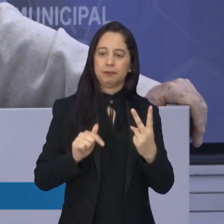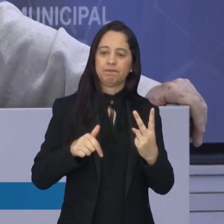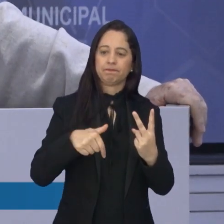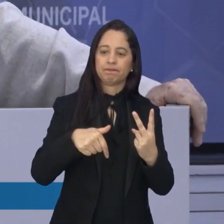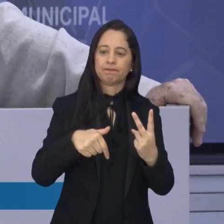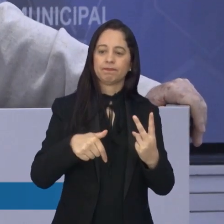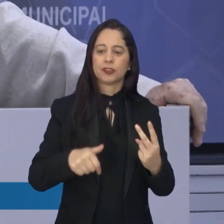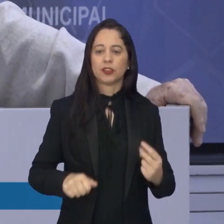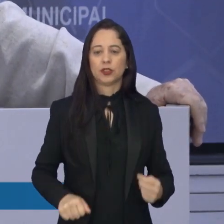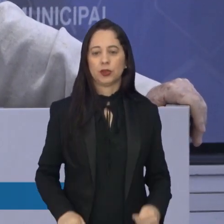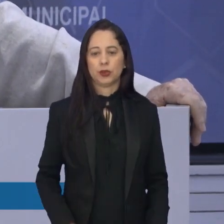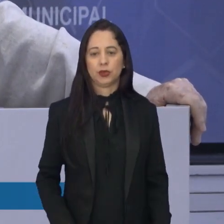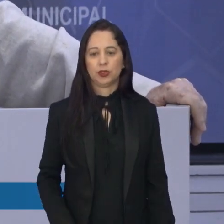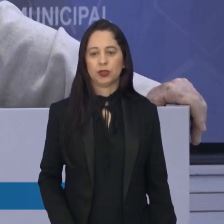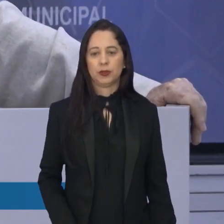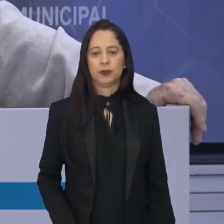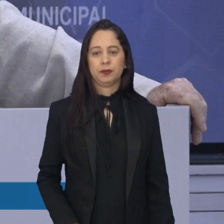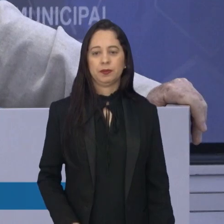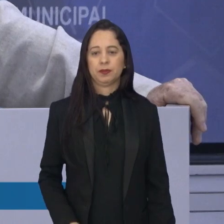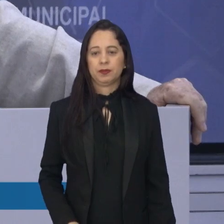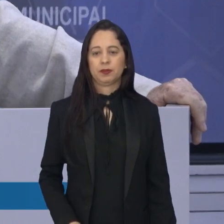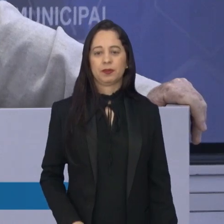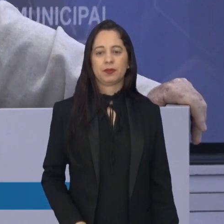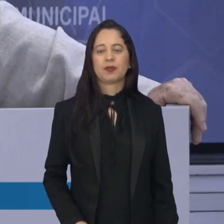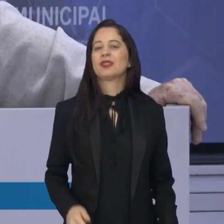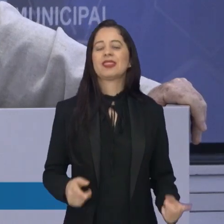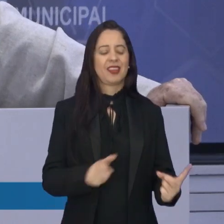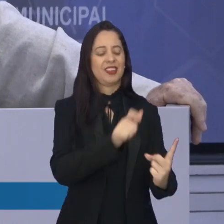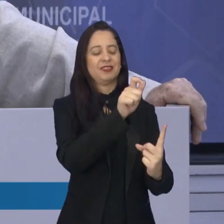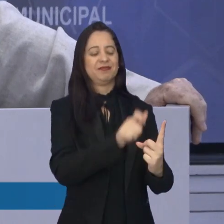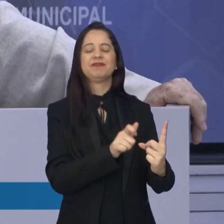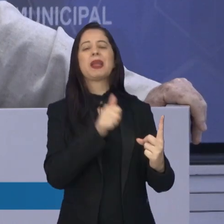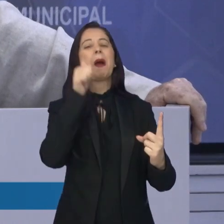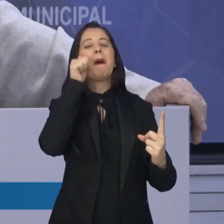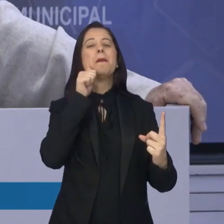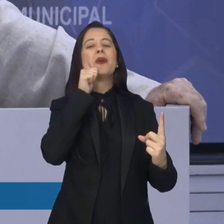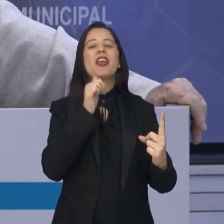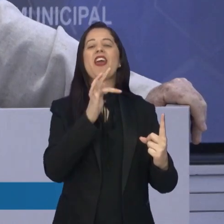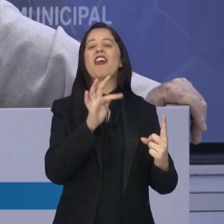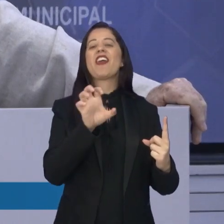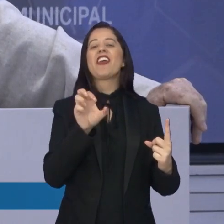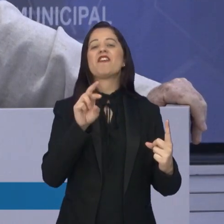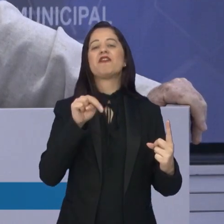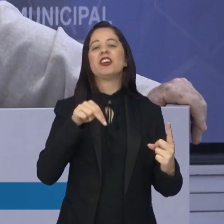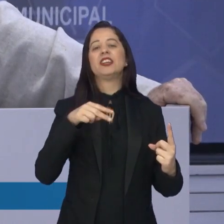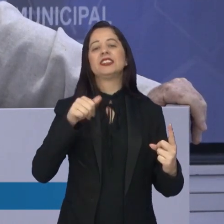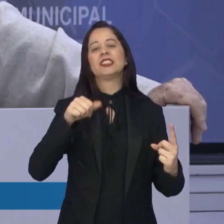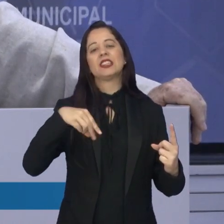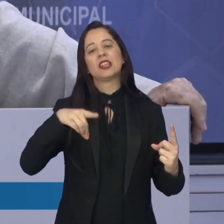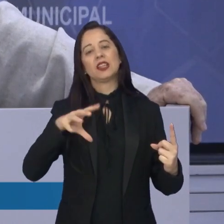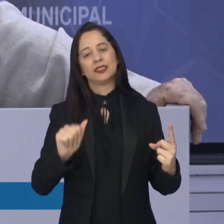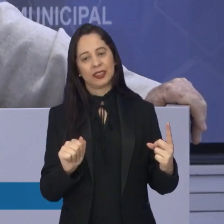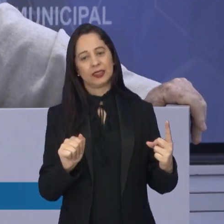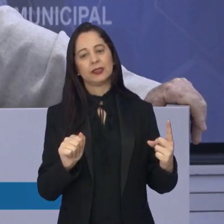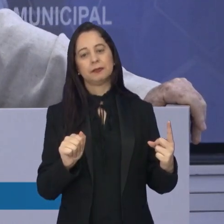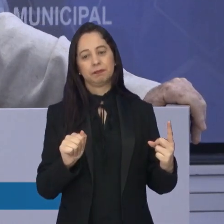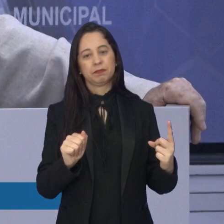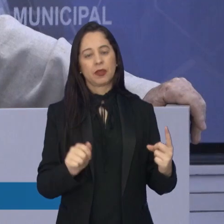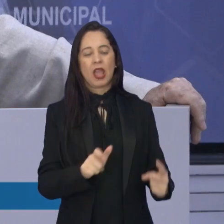bom? Falar um pouco da Fernanda. Na realidade, além do